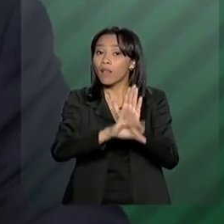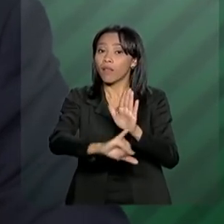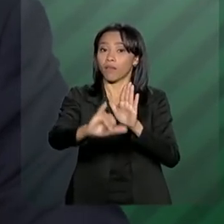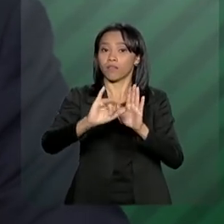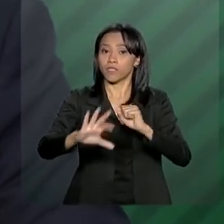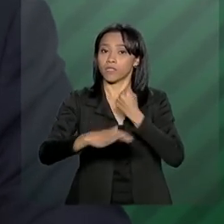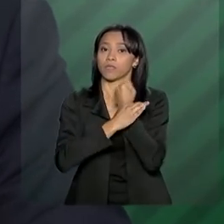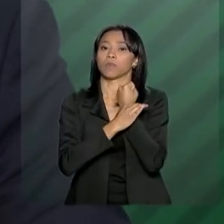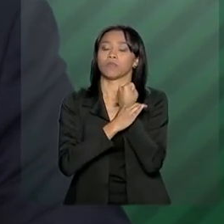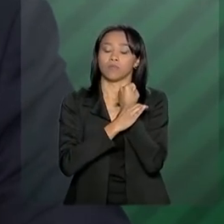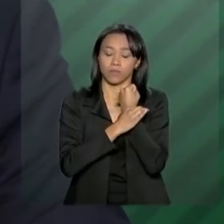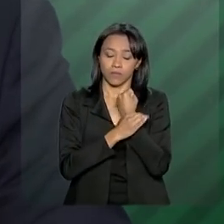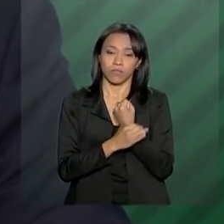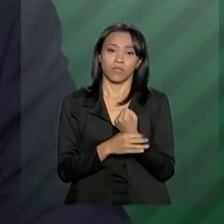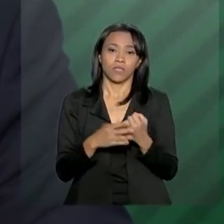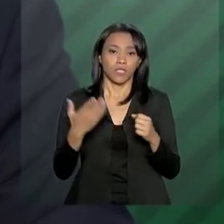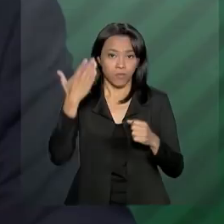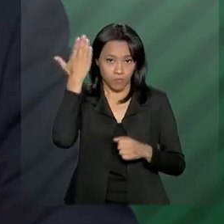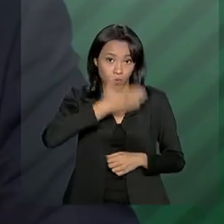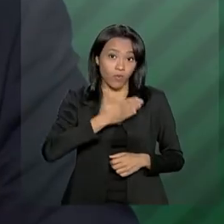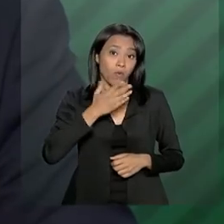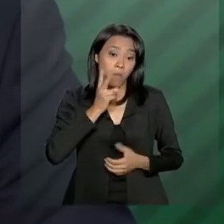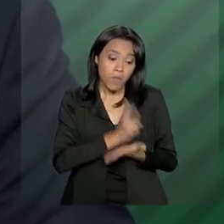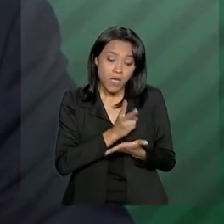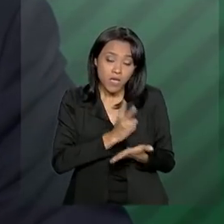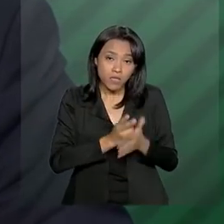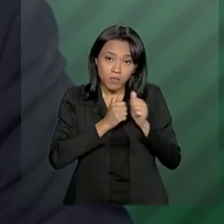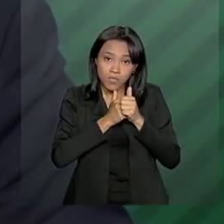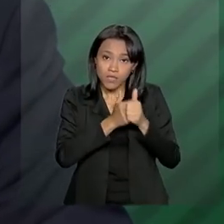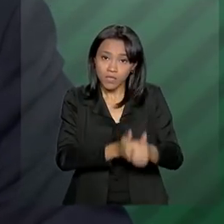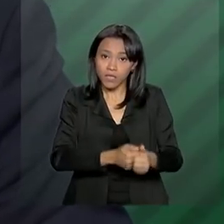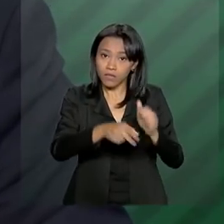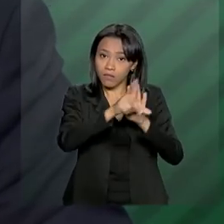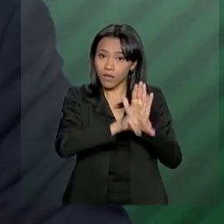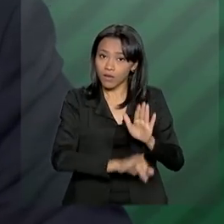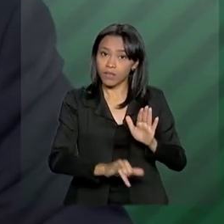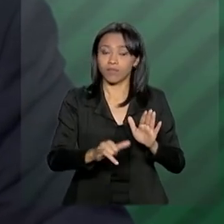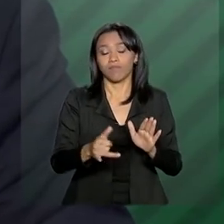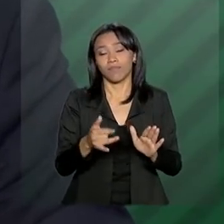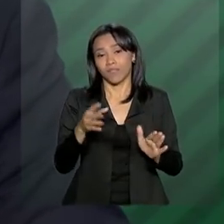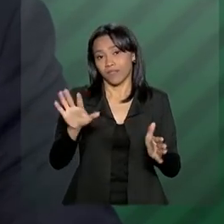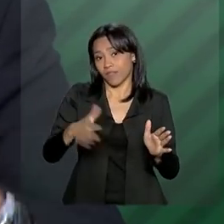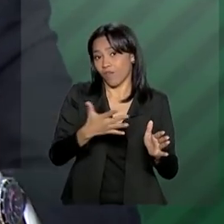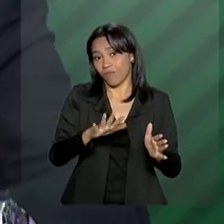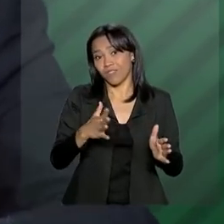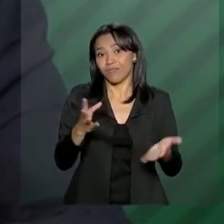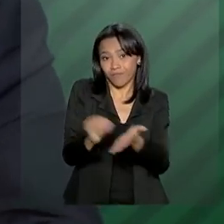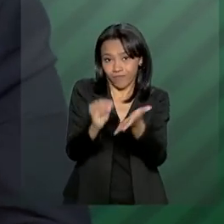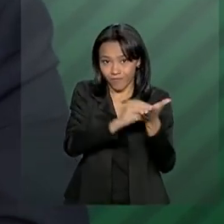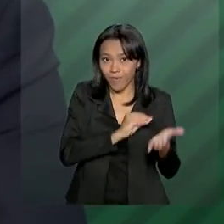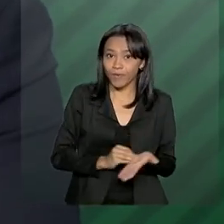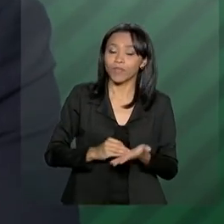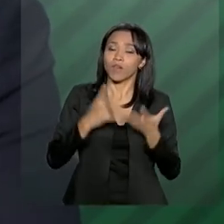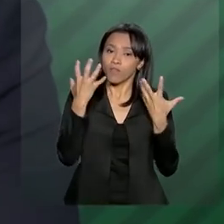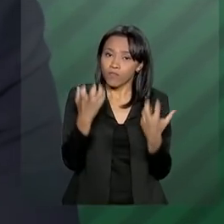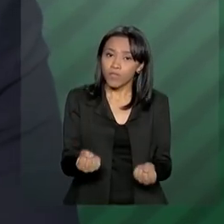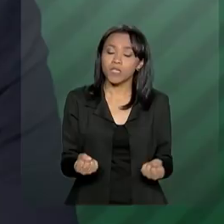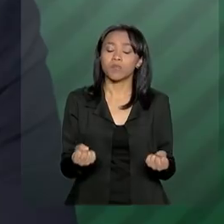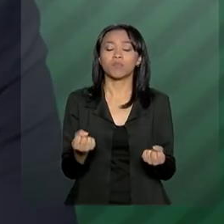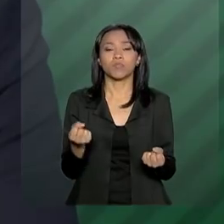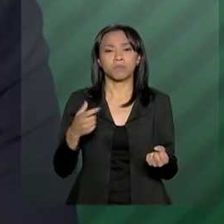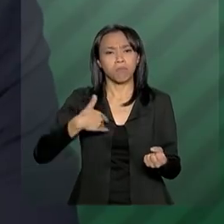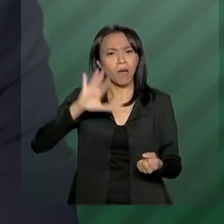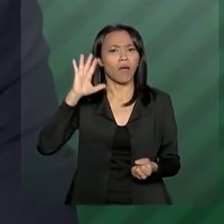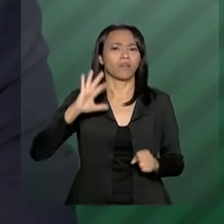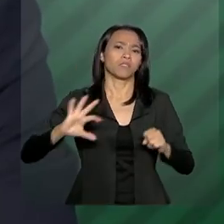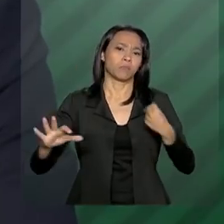que mostrou que, mesmo que tudo fosse cumprido, talvez não fosse suficiente. Então, nós vamos ir além na